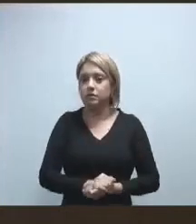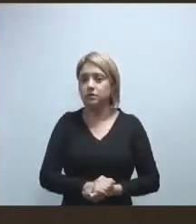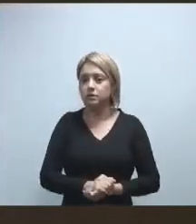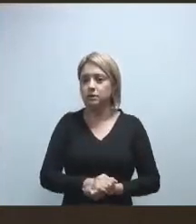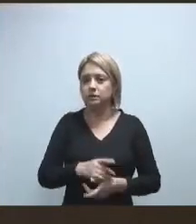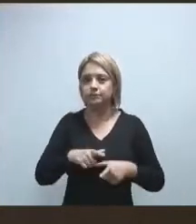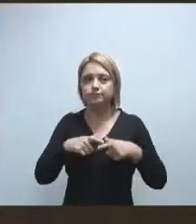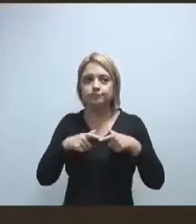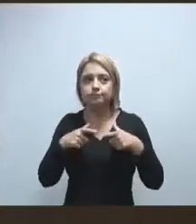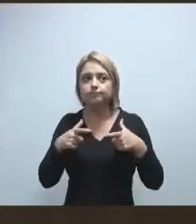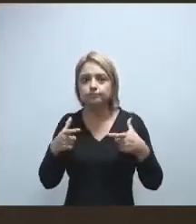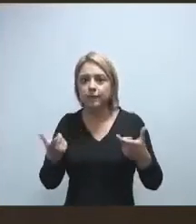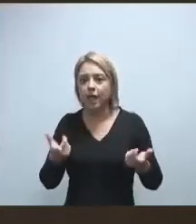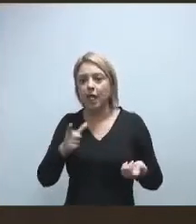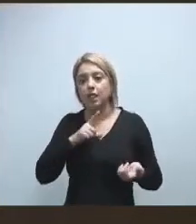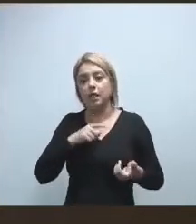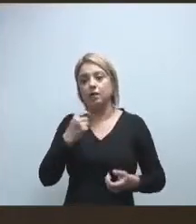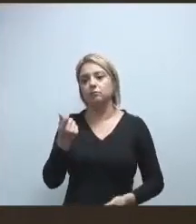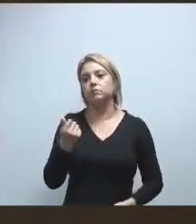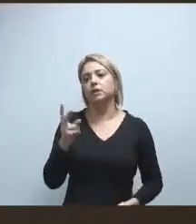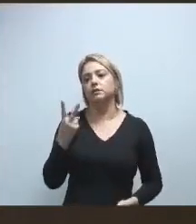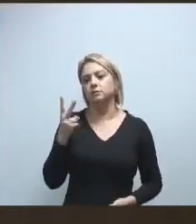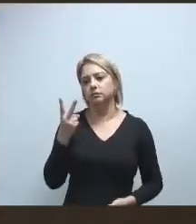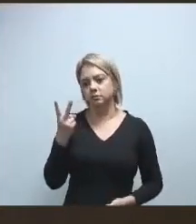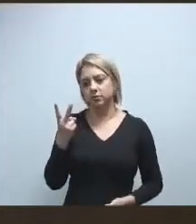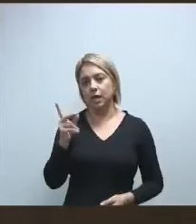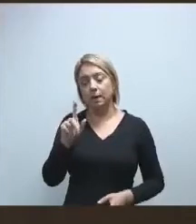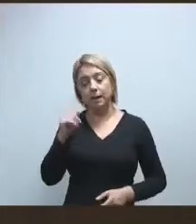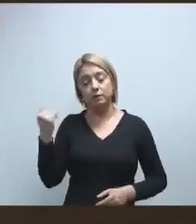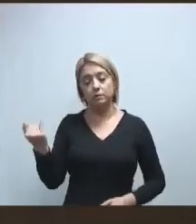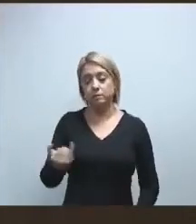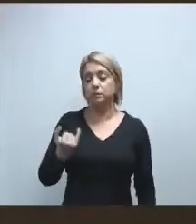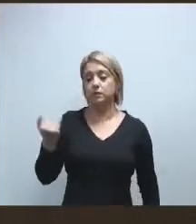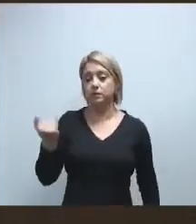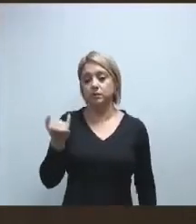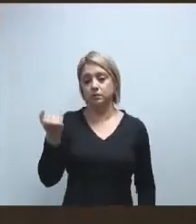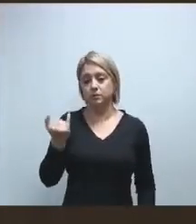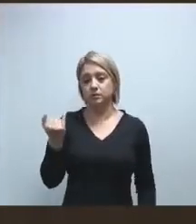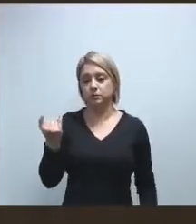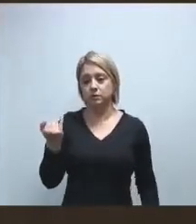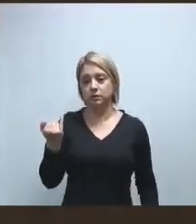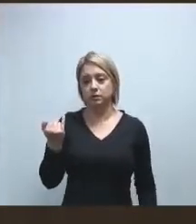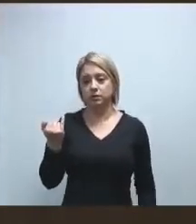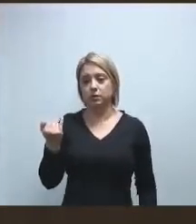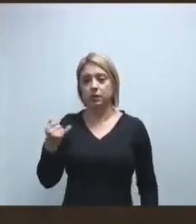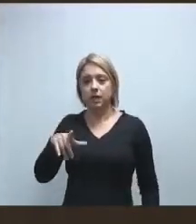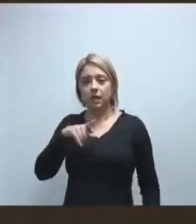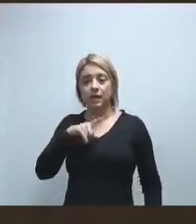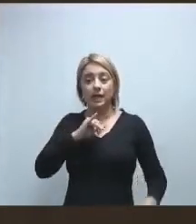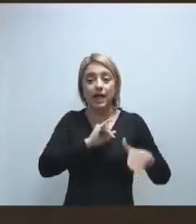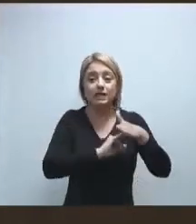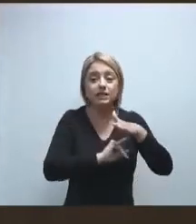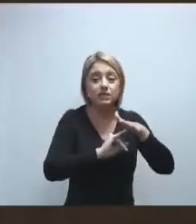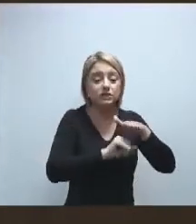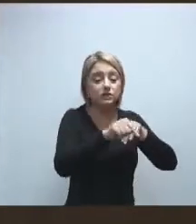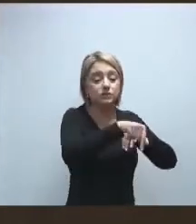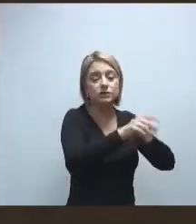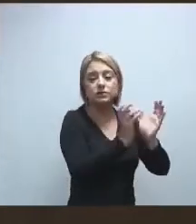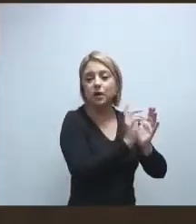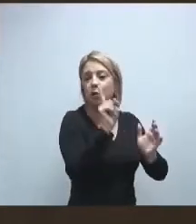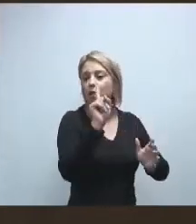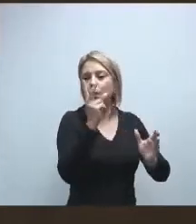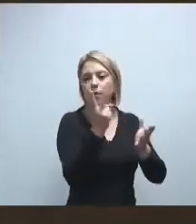todo exagero tem um preço mas o importante é que a instituição não é